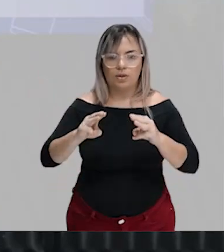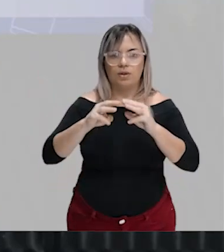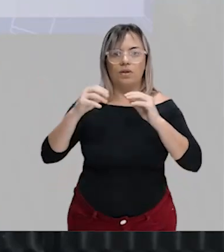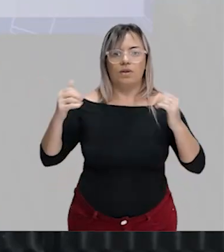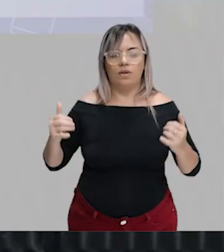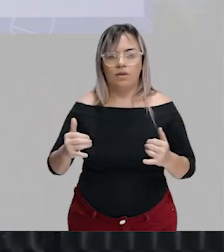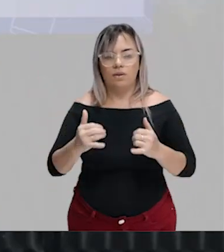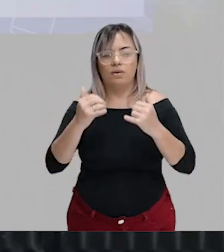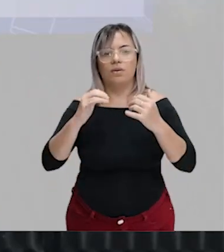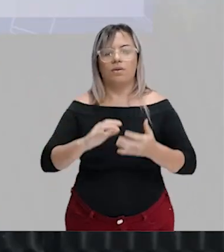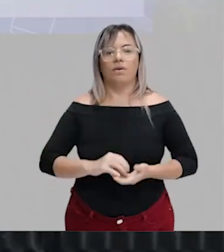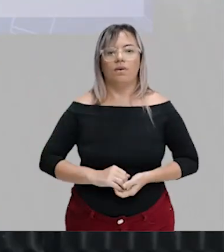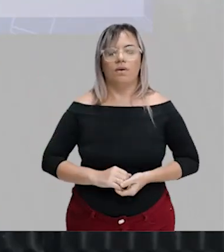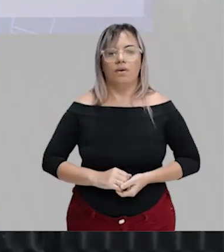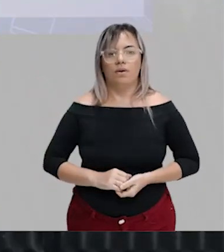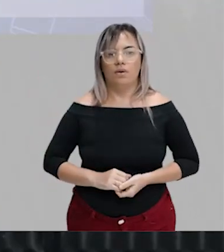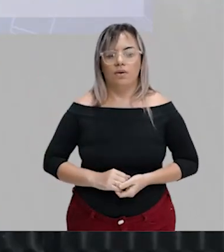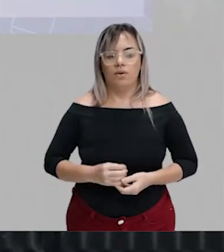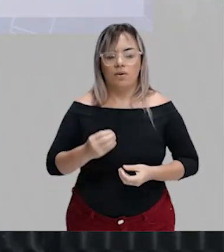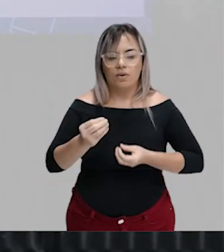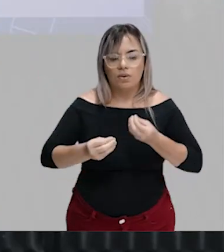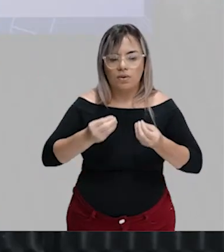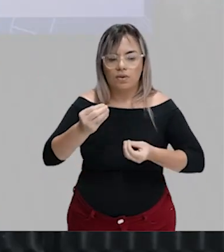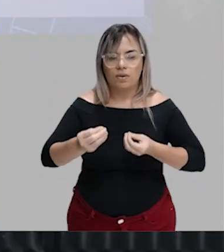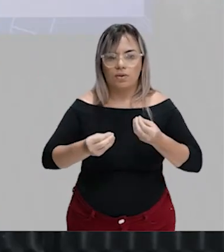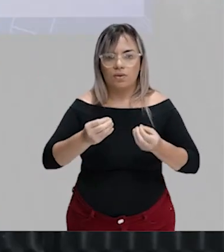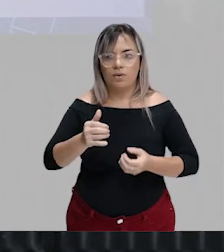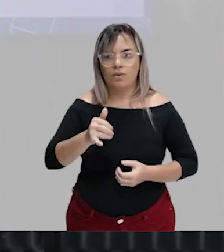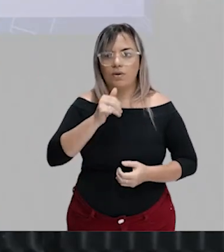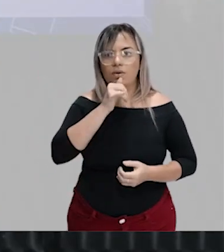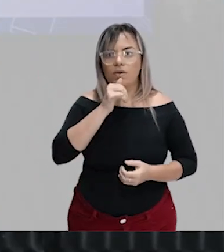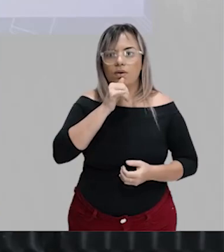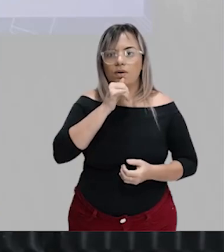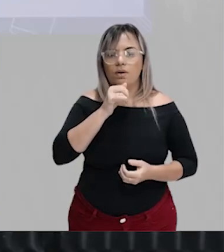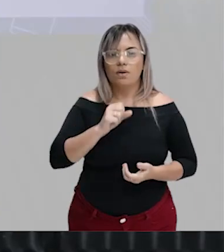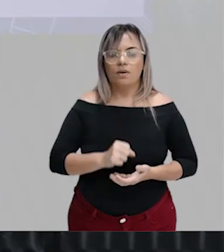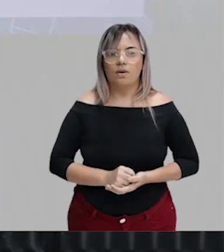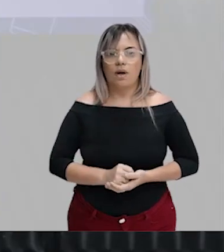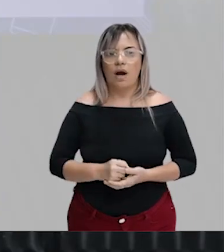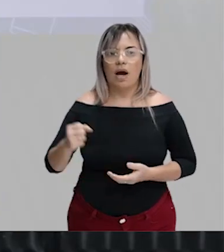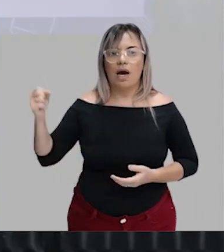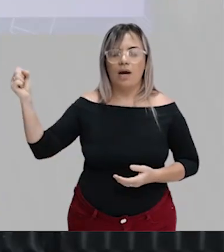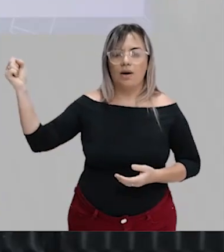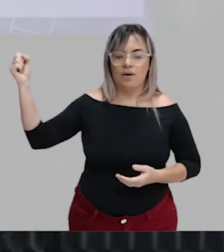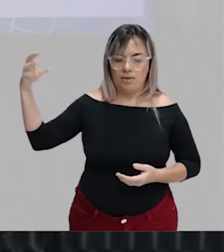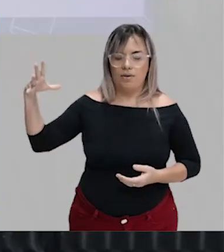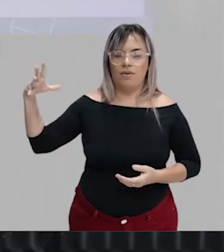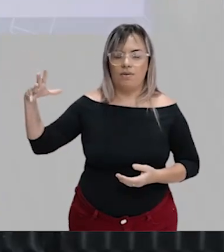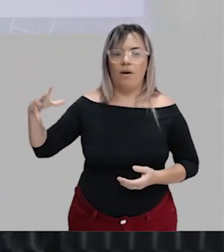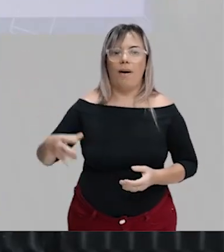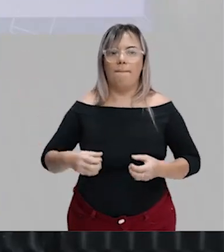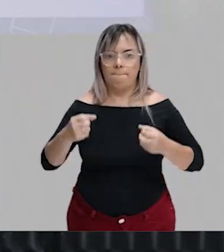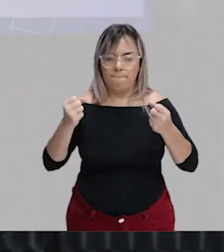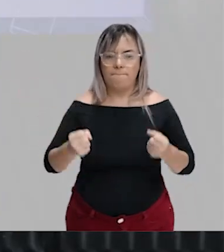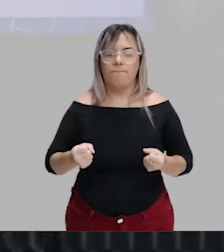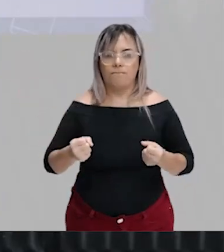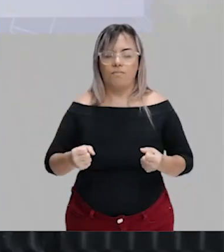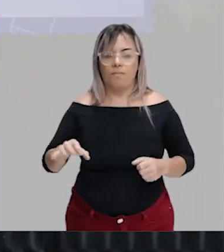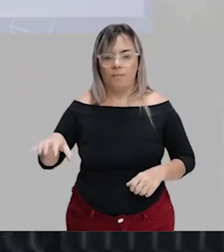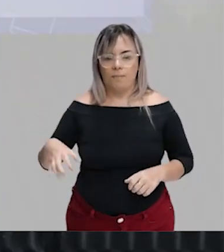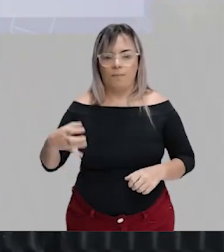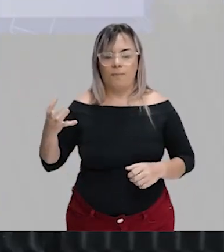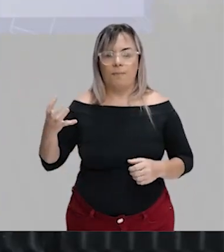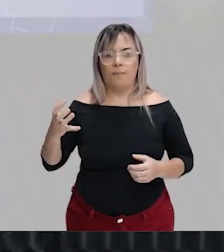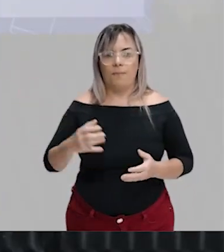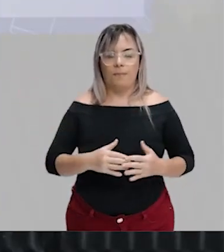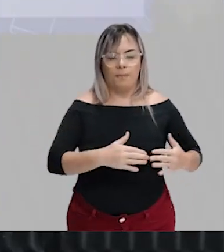ondas eletromagnéticas, como exemplo, né, nós temos a luz, elas podem ocorrer no vácuo. Né? Elas conseguem se propagar